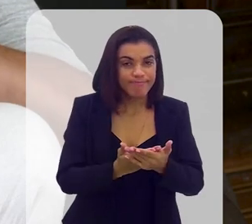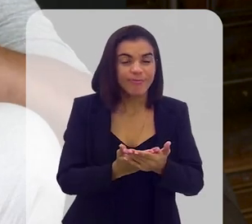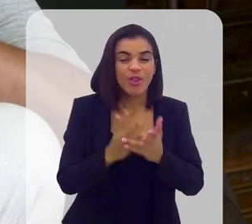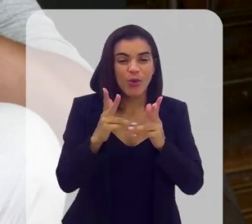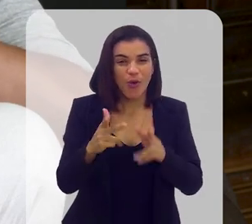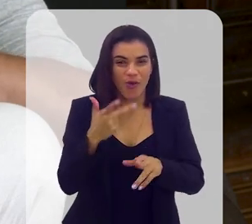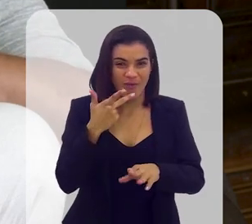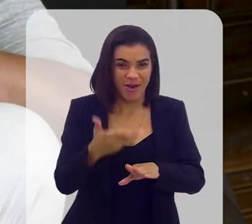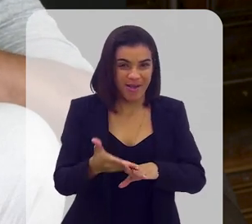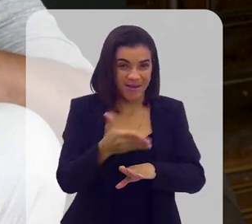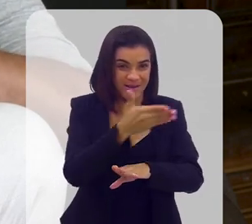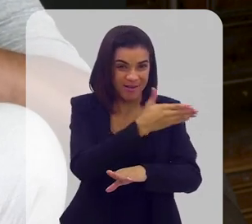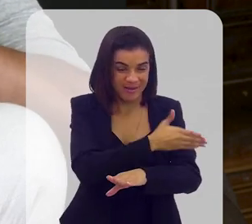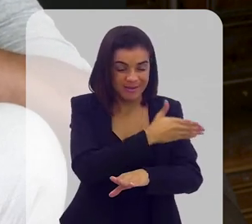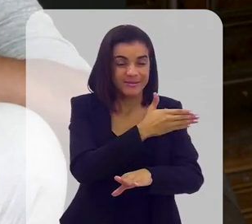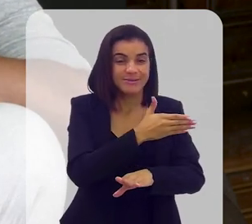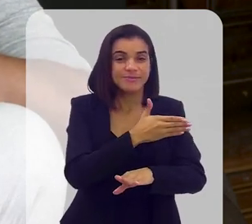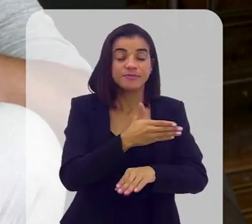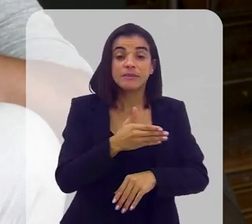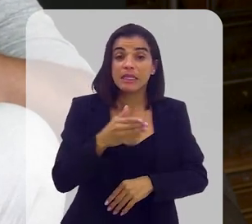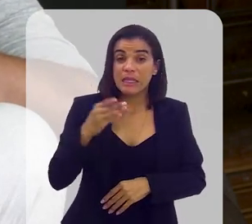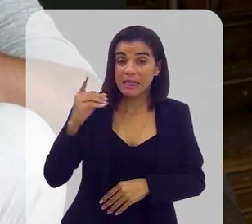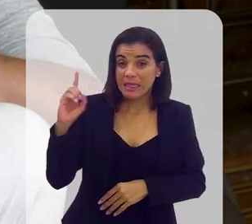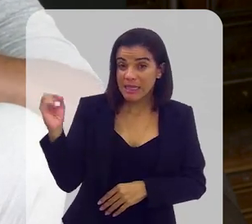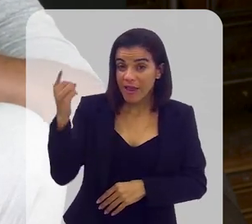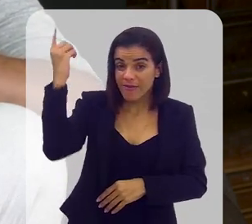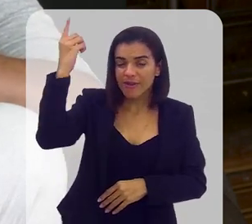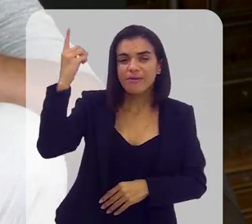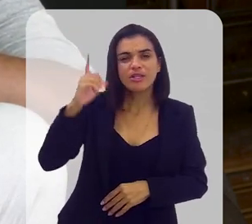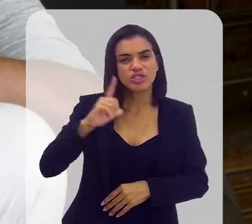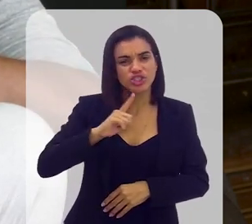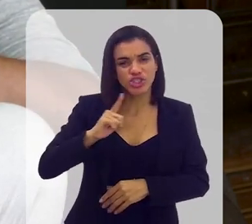início do programa, na abertura, Davi